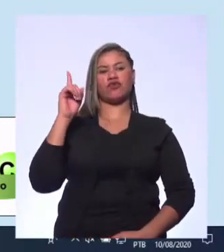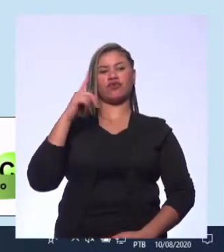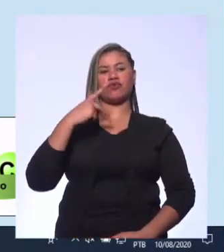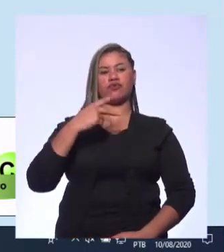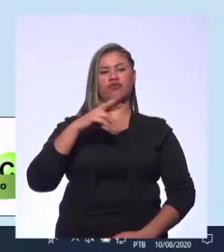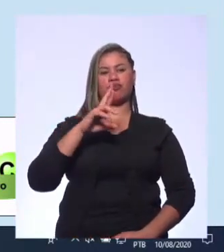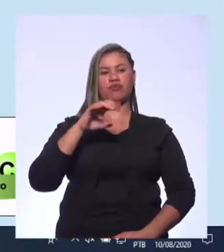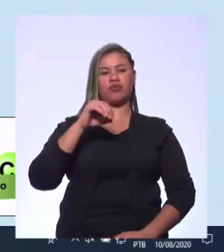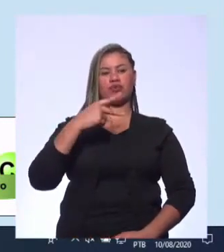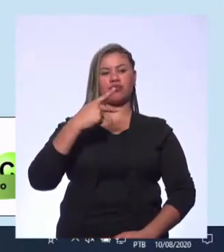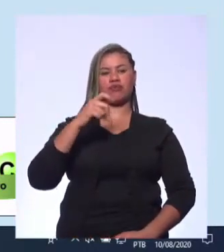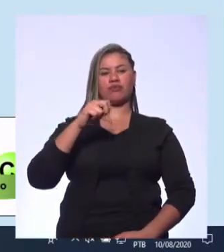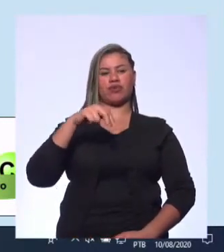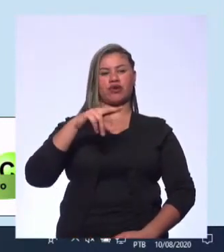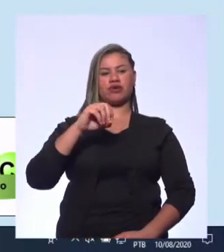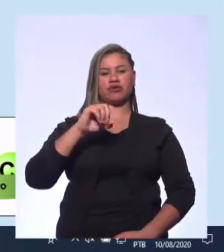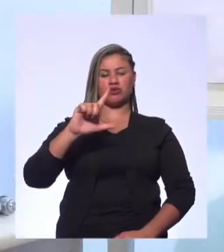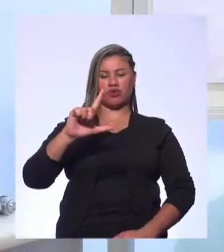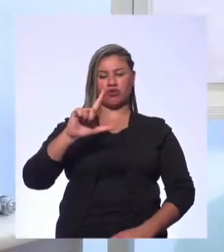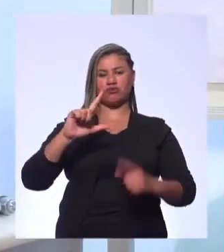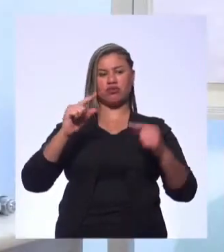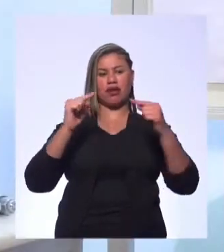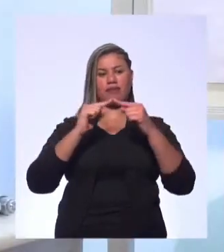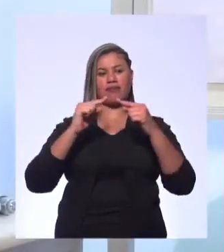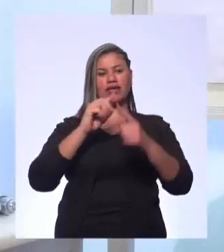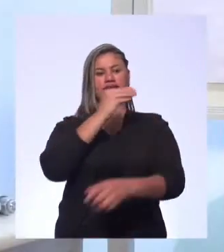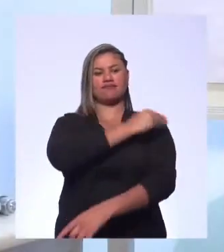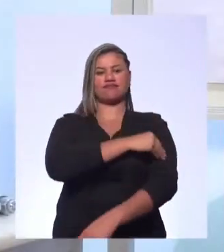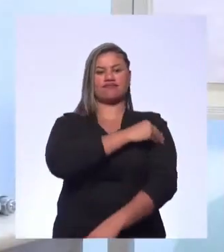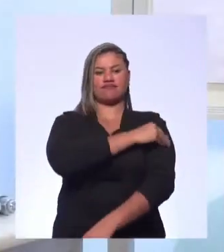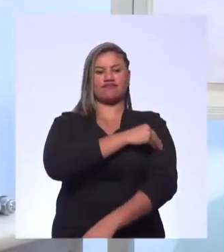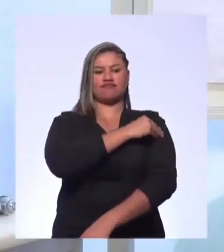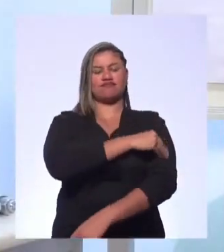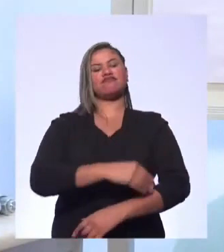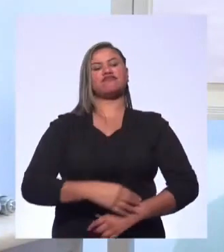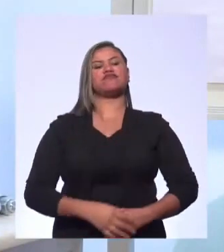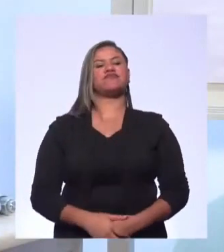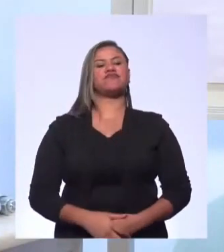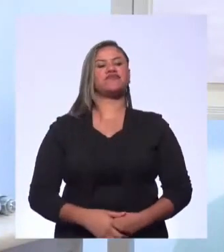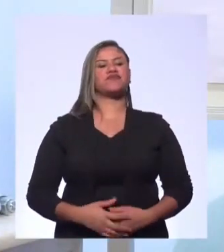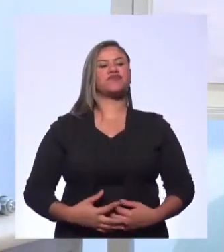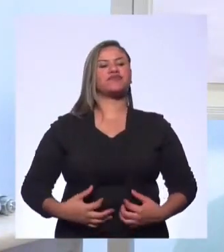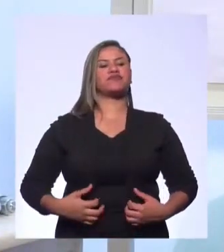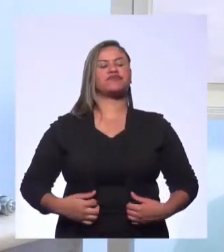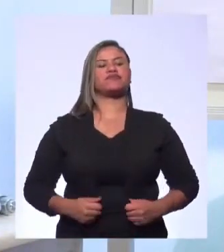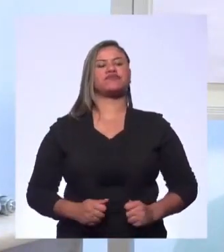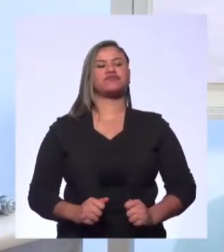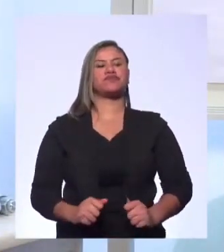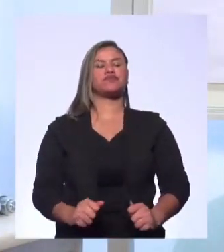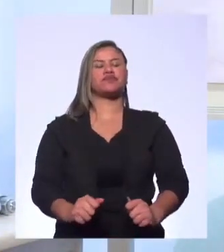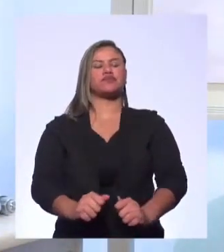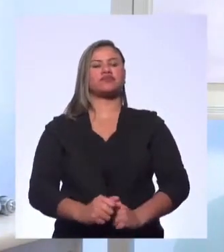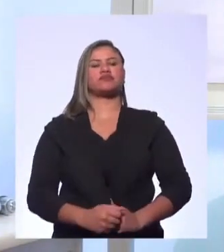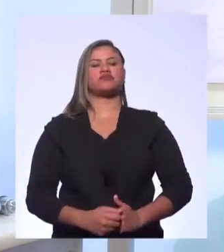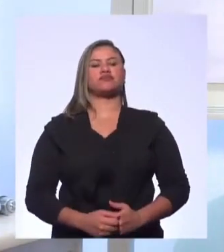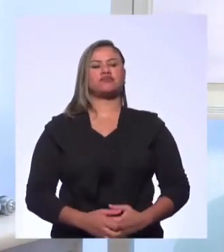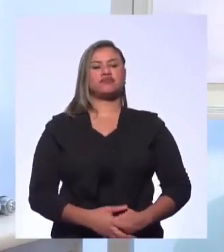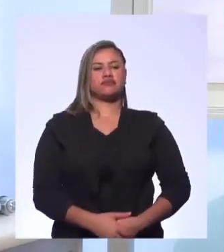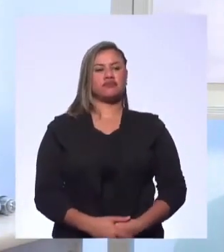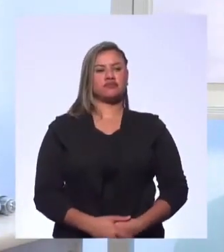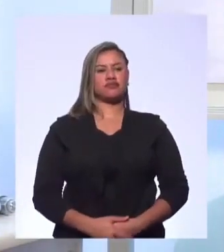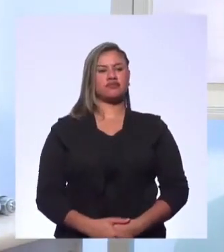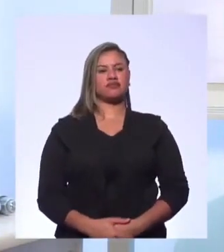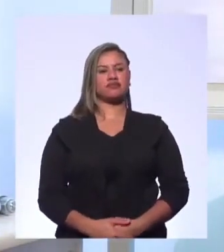álcool. Tudo bem? Depois a gente vai voltar aqui ainda. Voltando aqui na nossa tela, no nosso PPT, vamos